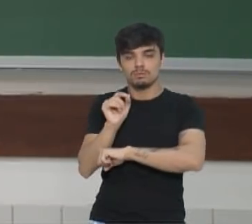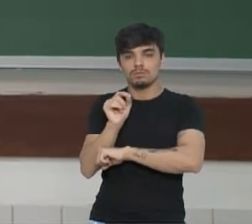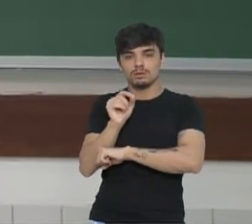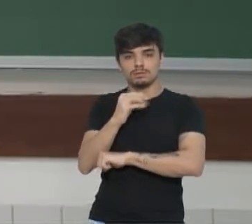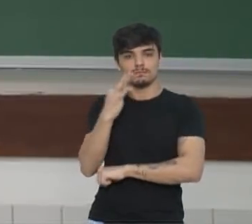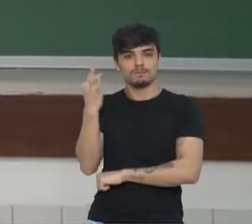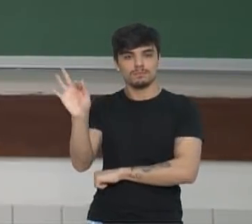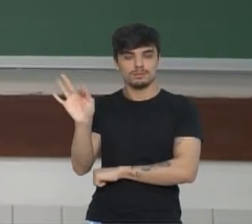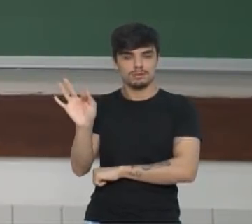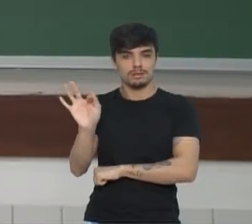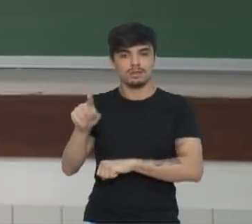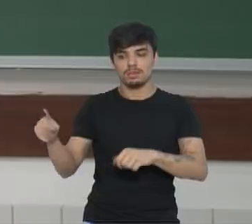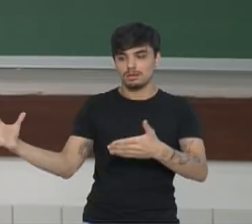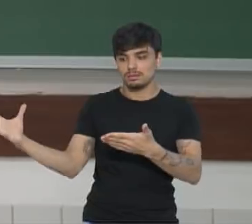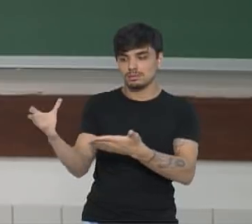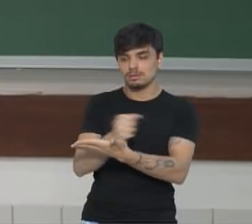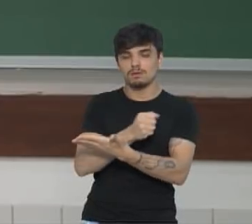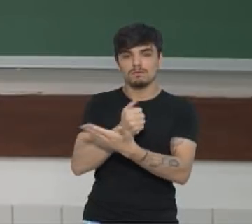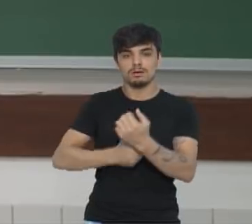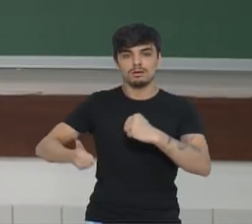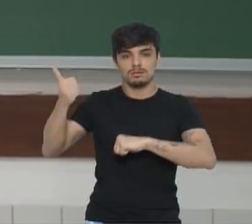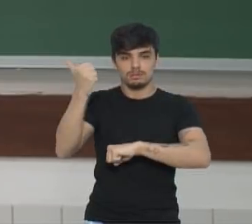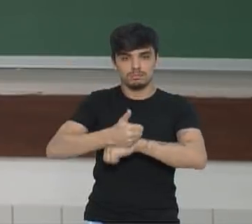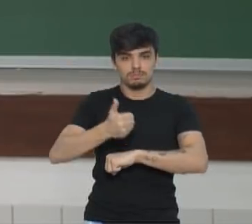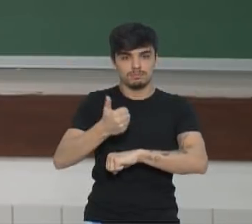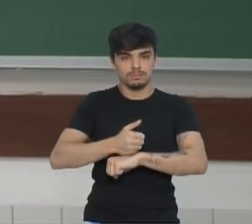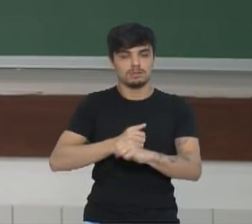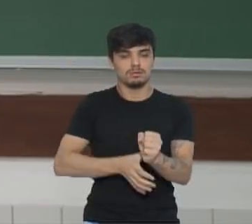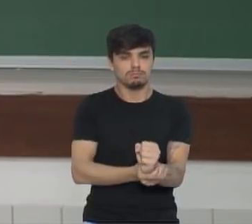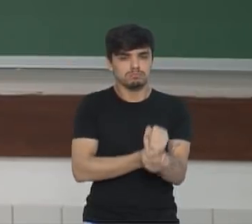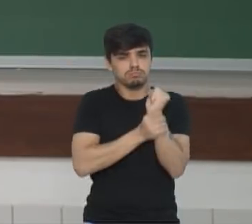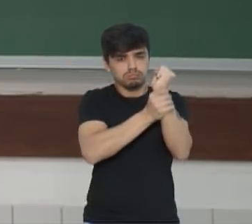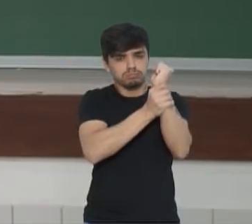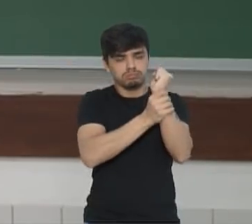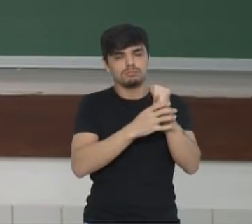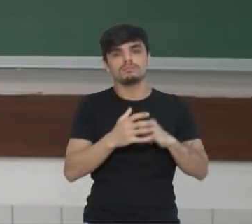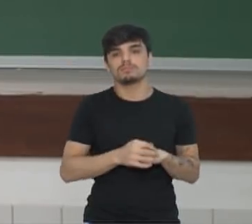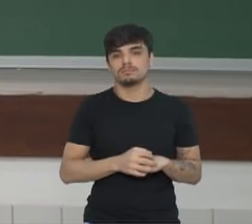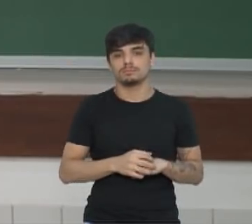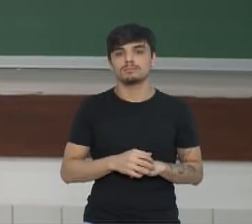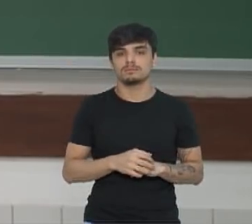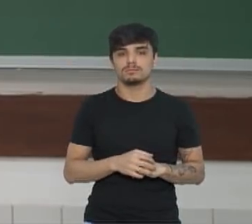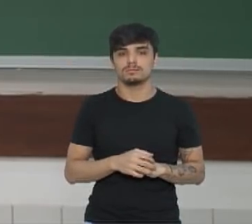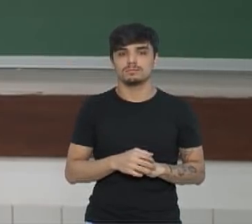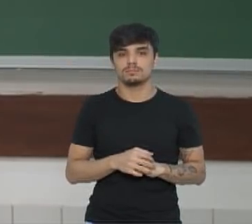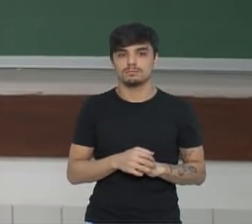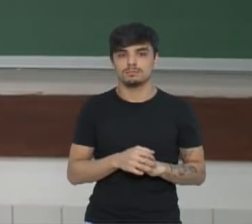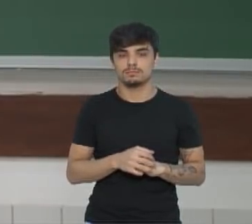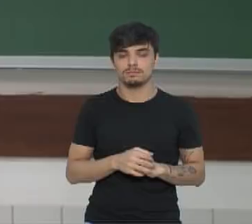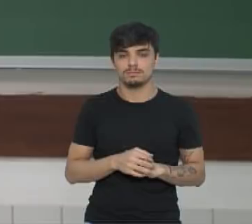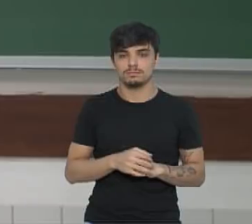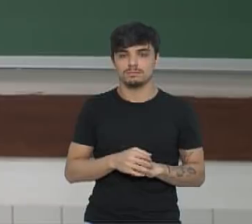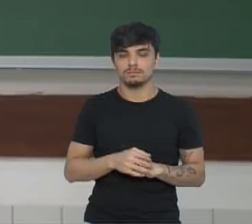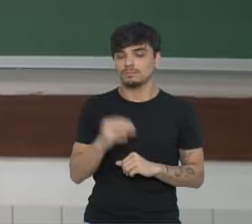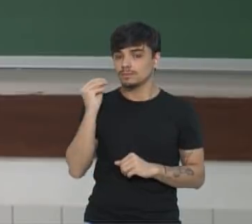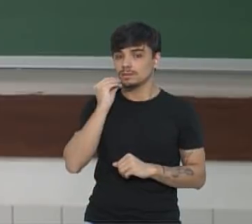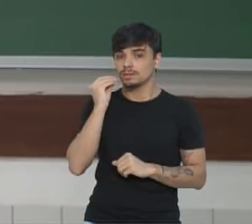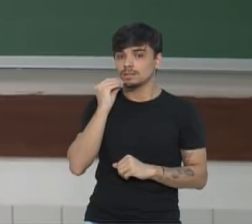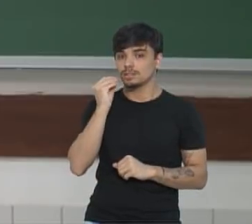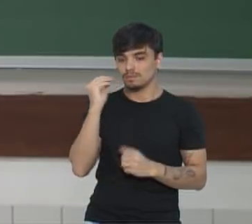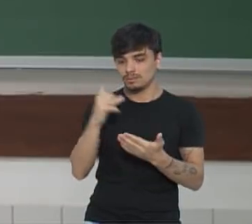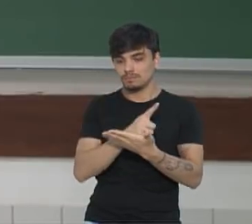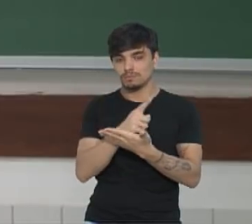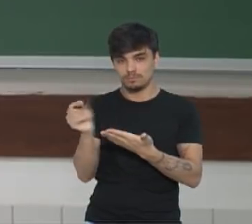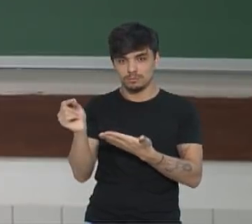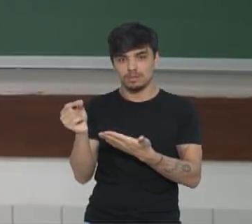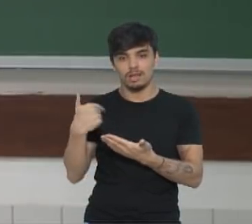e salvarem o seu poder absolutista. Apesar de tudo, na tentativa de fuga, ele é capturado na cidade